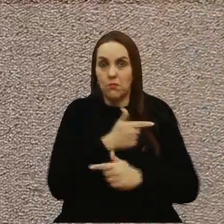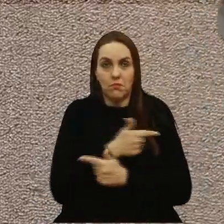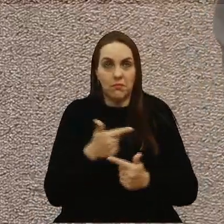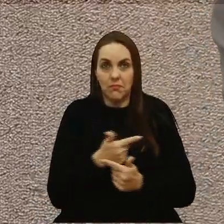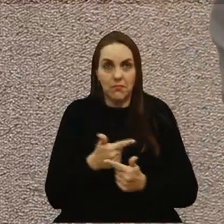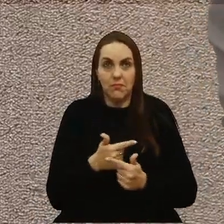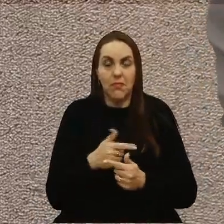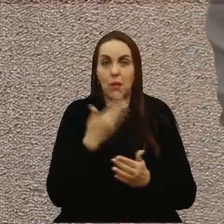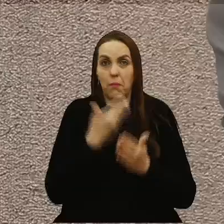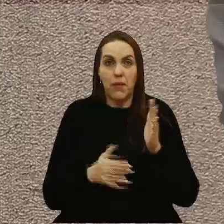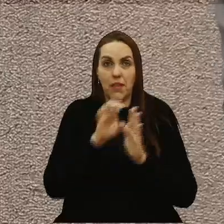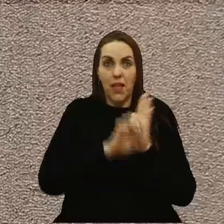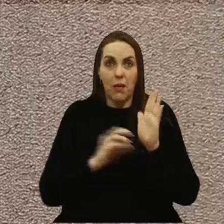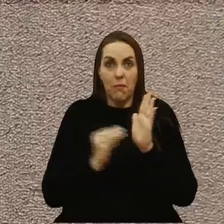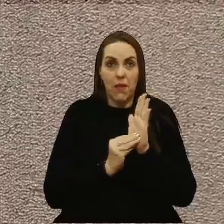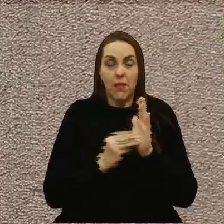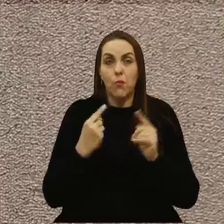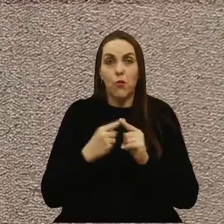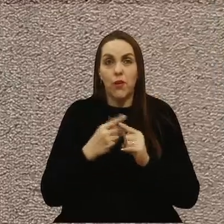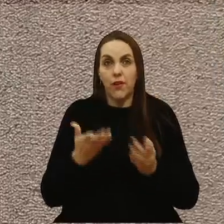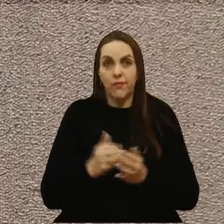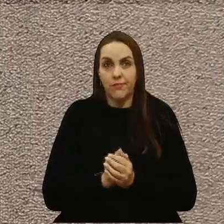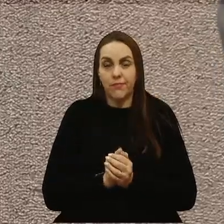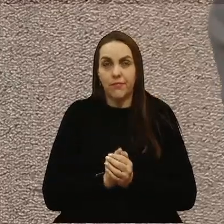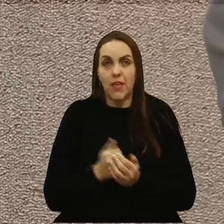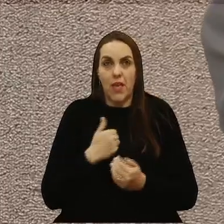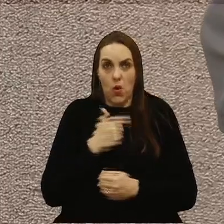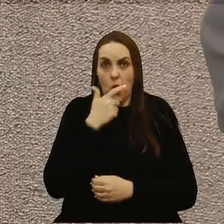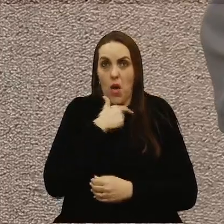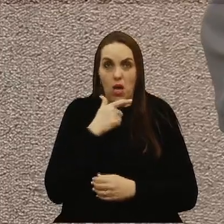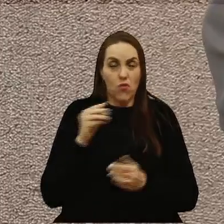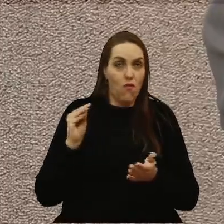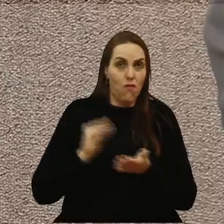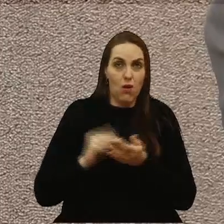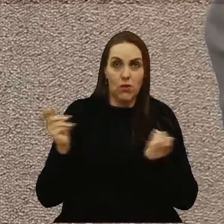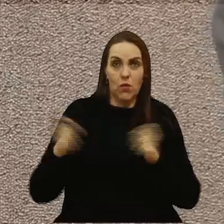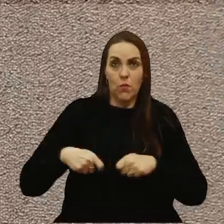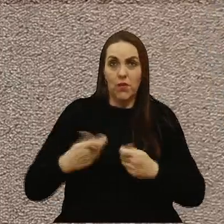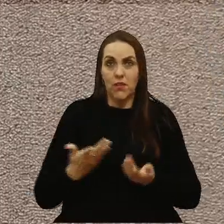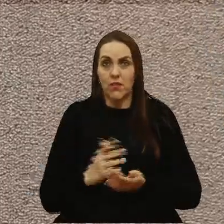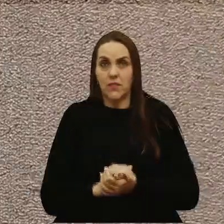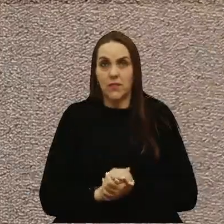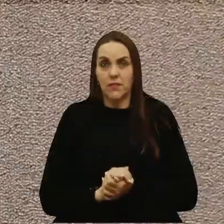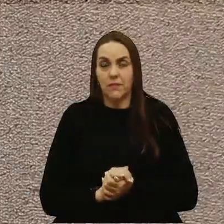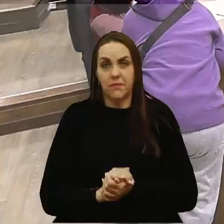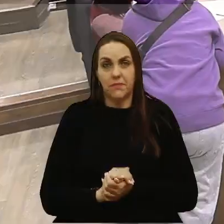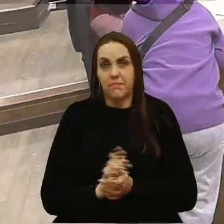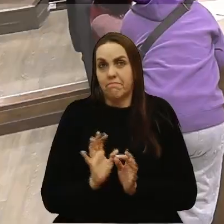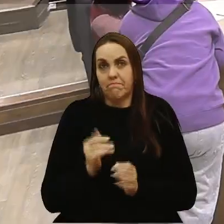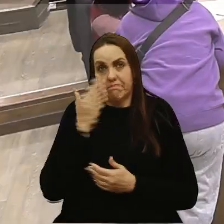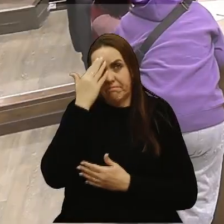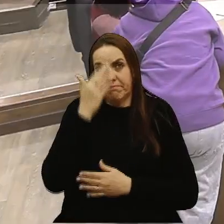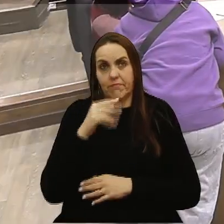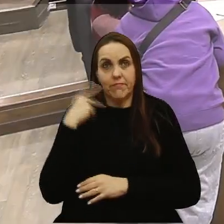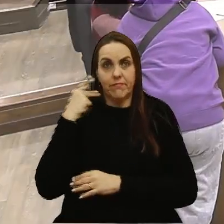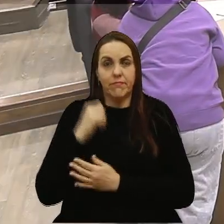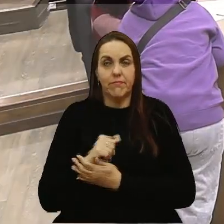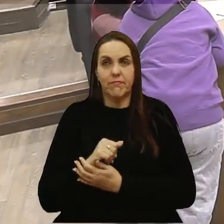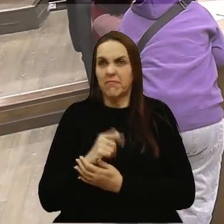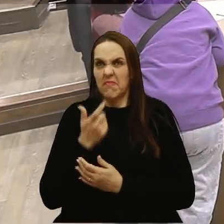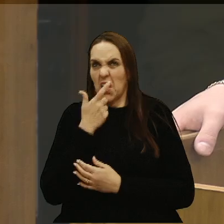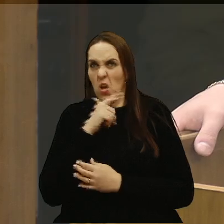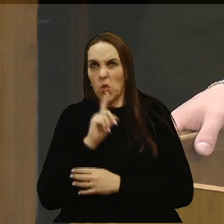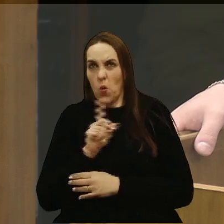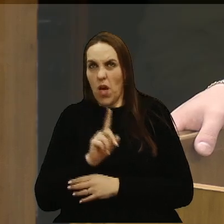a emenda, porque eu acho que é incompetência a palavra correta. Obrigado, vereador. Eu acho não, eu tenho certeza,